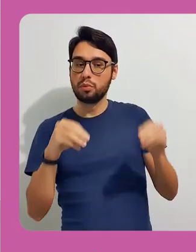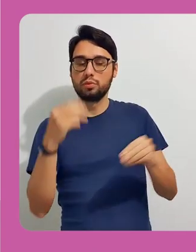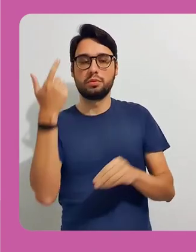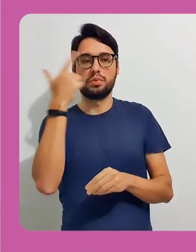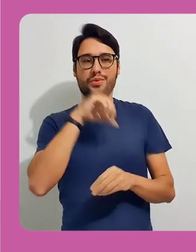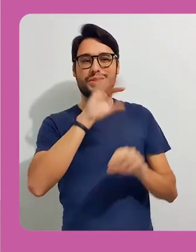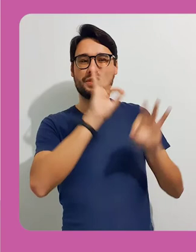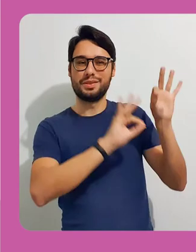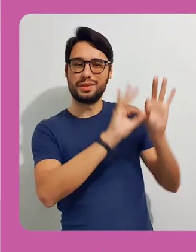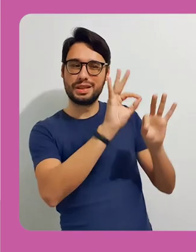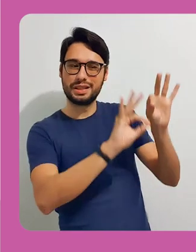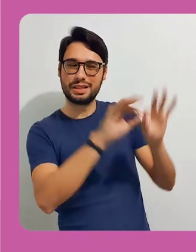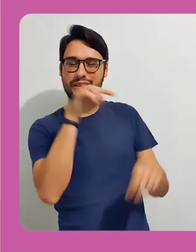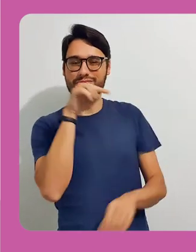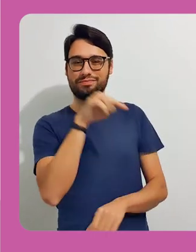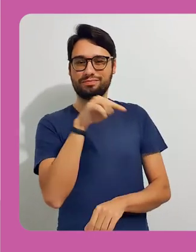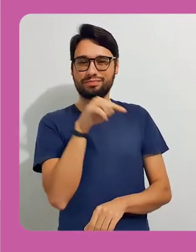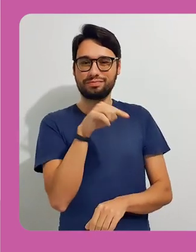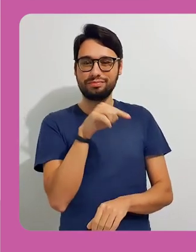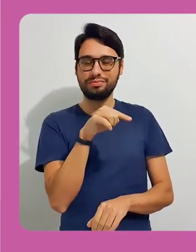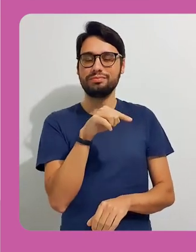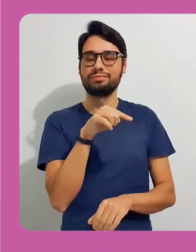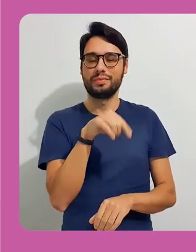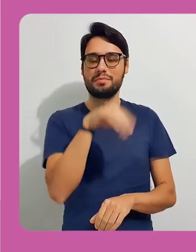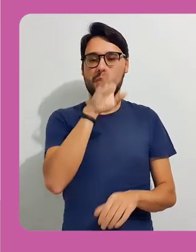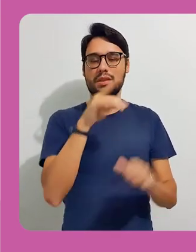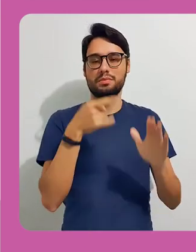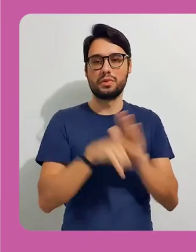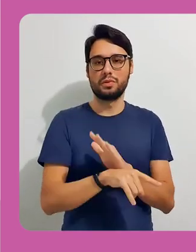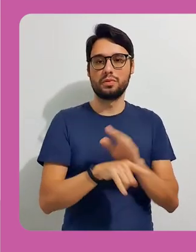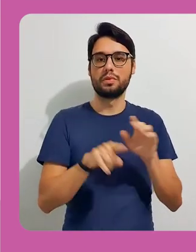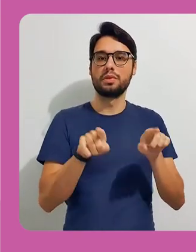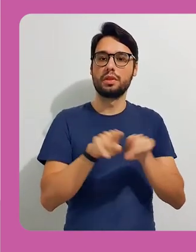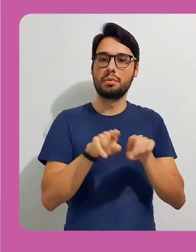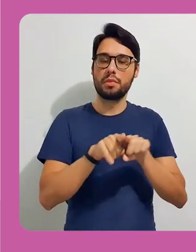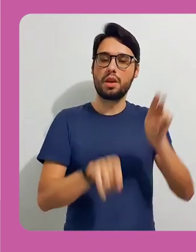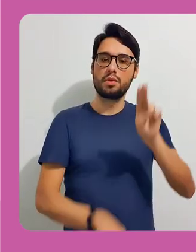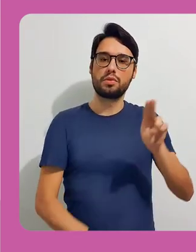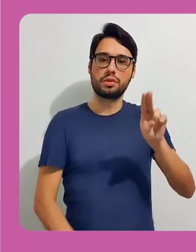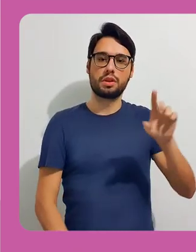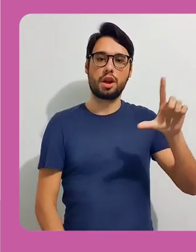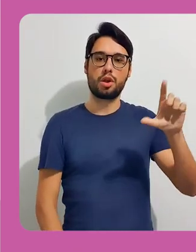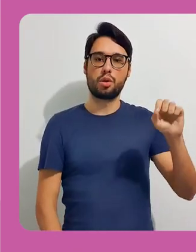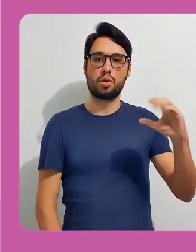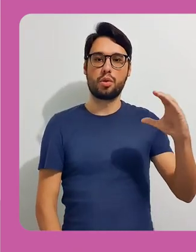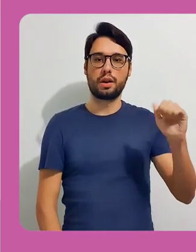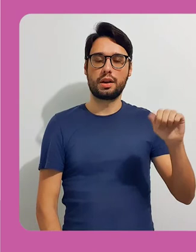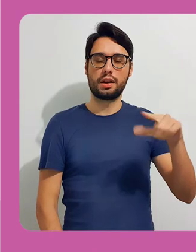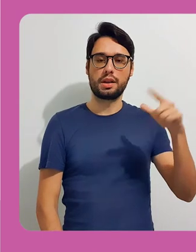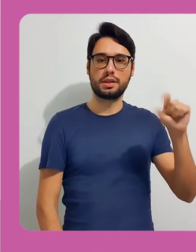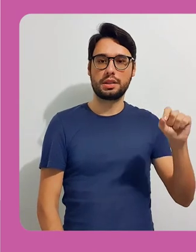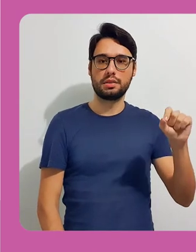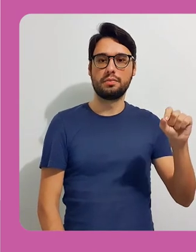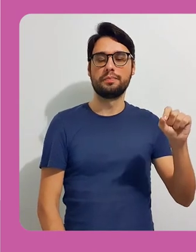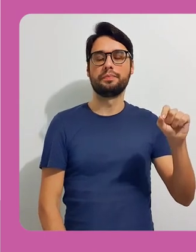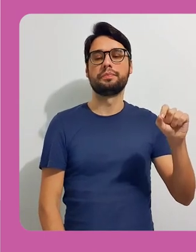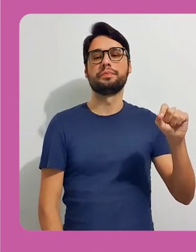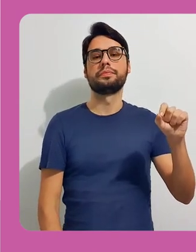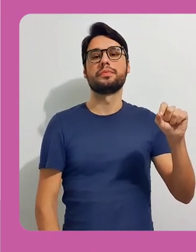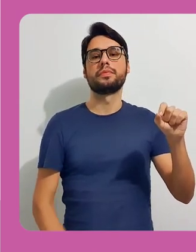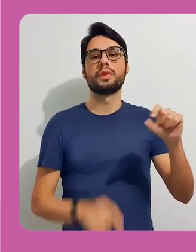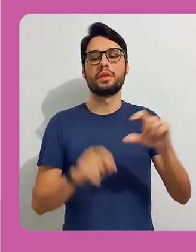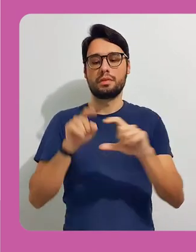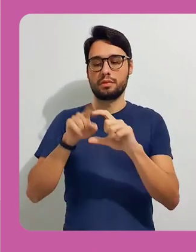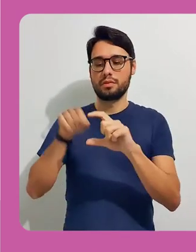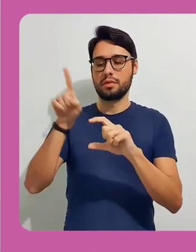tipo de possuir uma outra possibilidade é se isso aqui a gente tem que conhecer bem no mudou